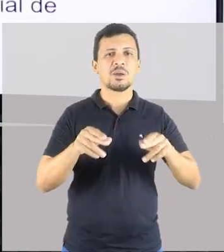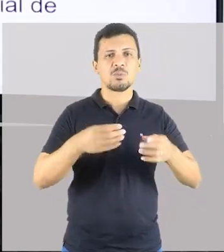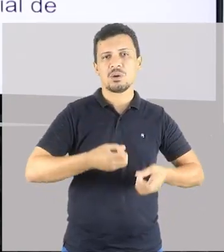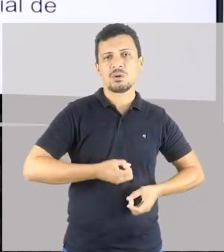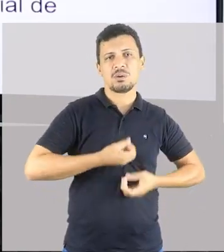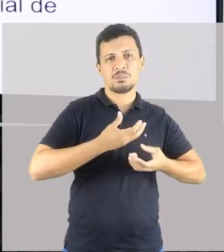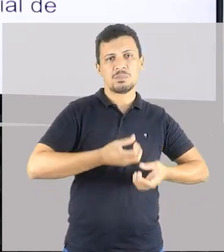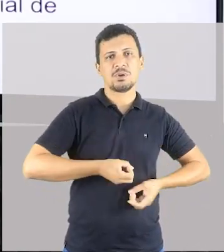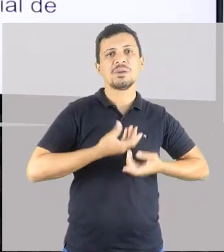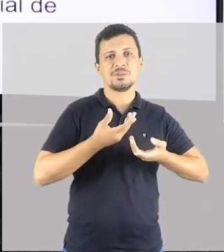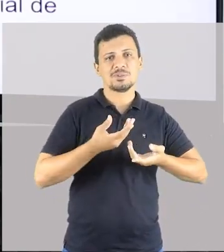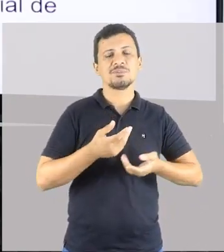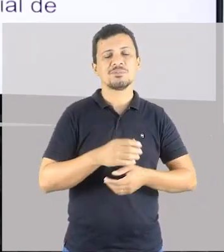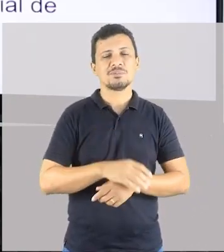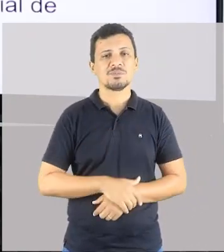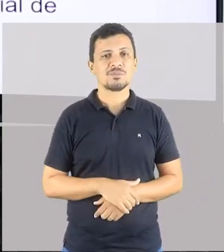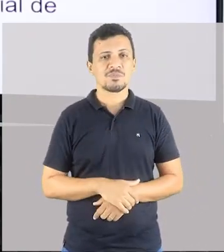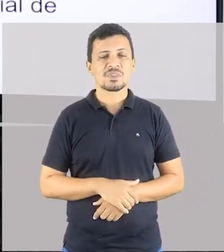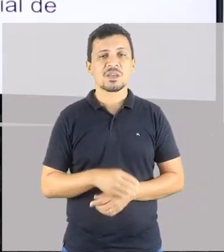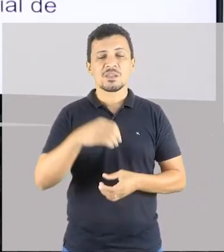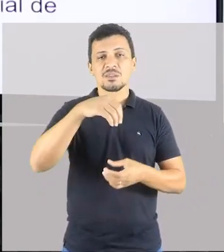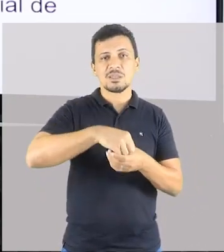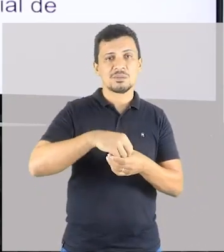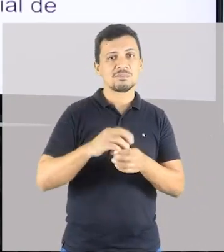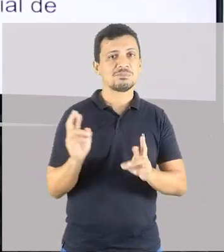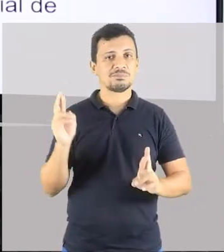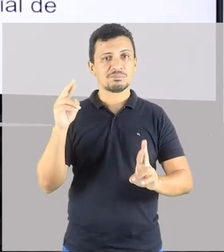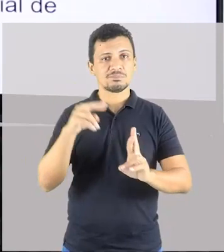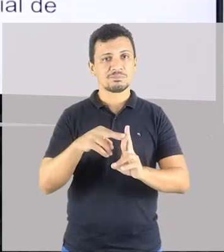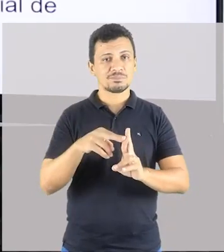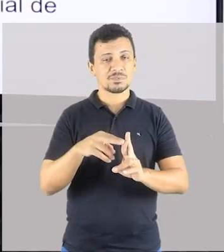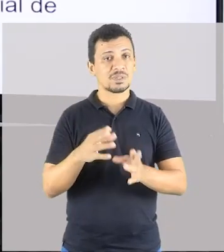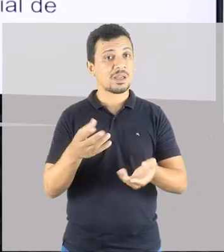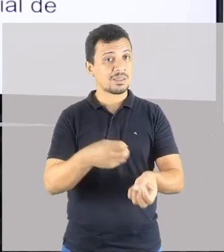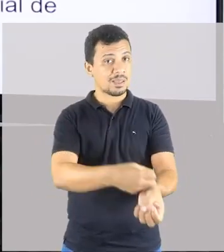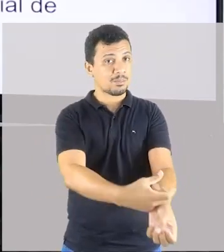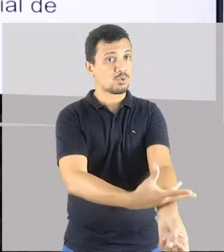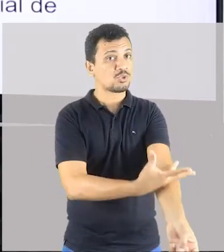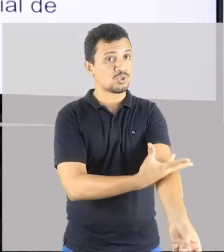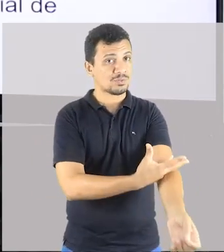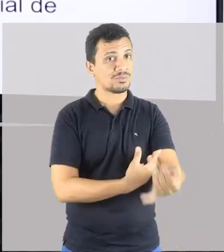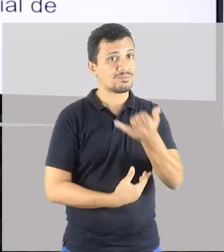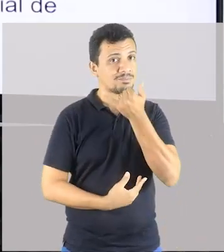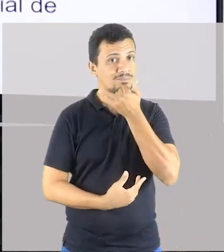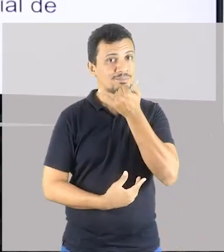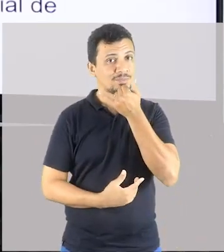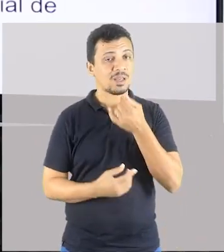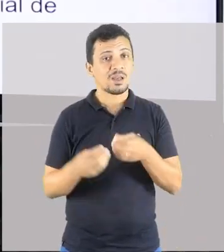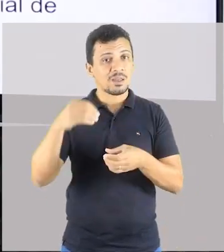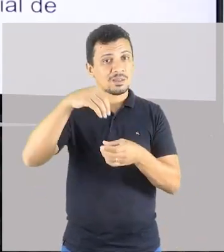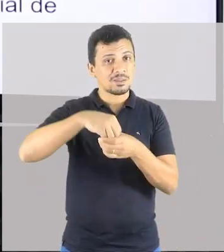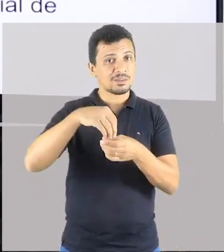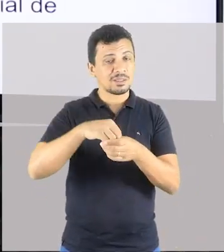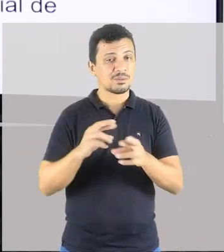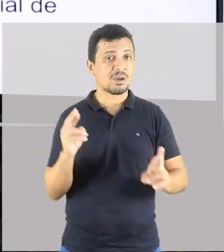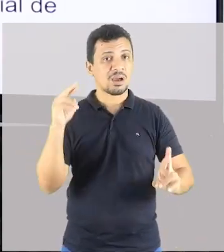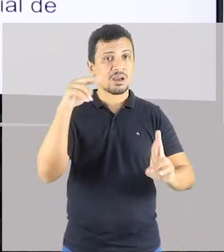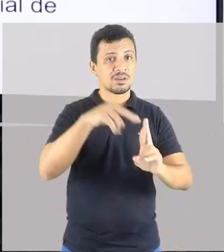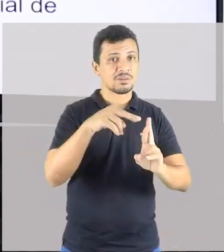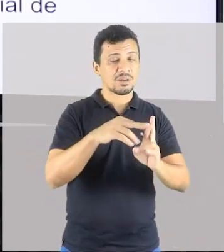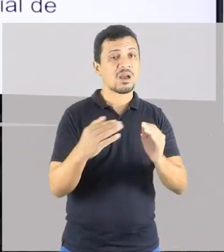poética, certo? Dentro da referência, perdão, da função emotiva, desculpe, dentro da referência, né,